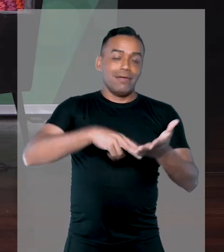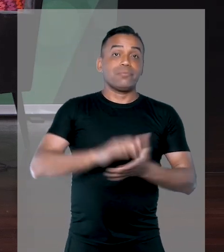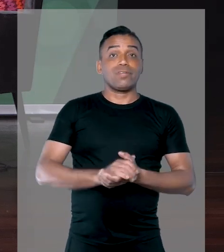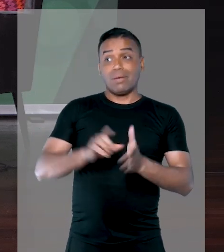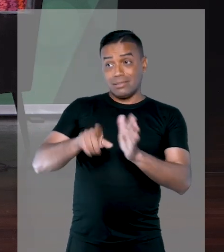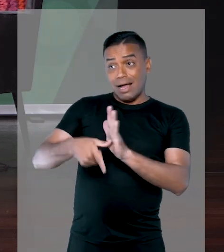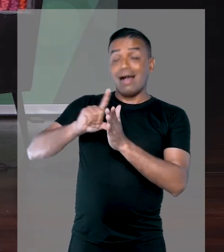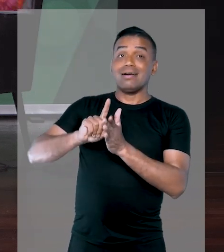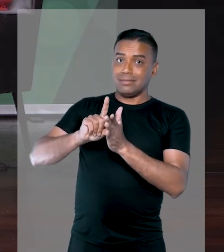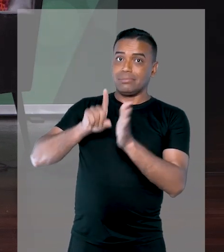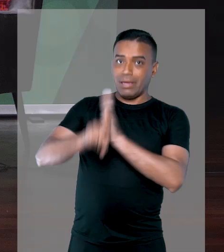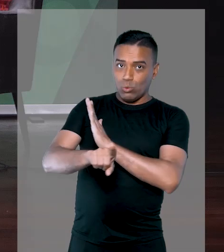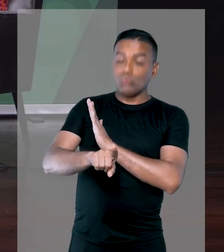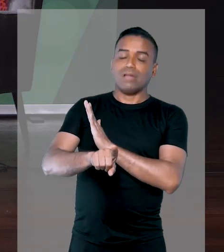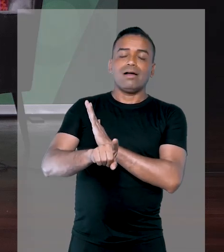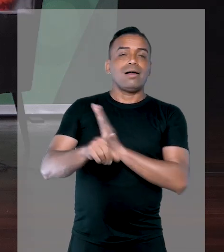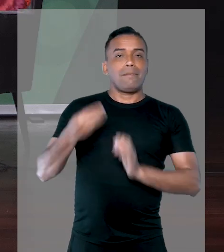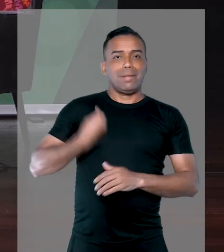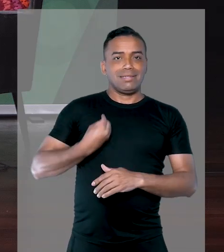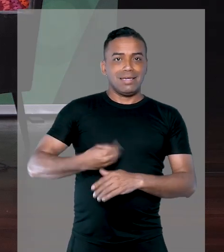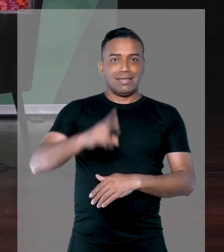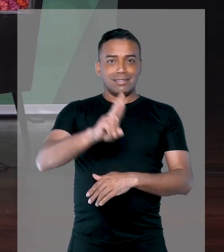fazer a pergunta, registrar e agradecer a presença do